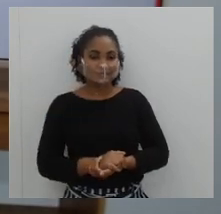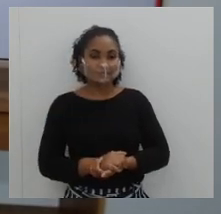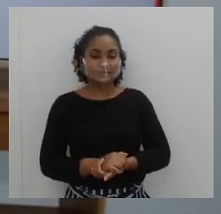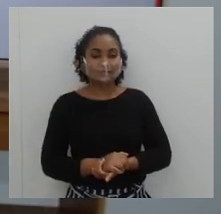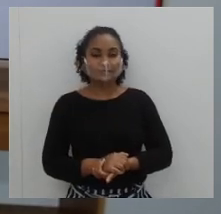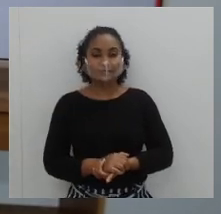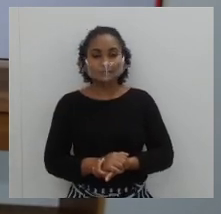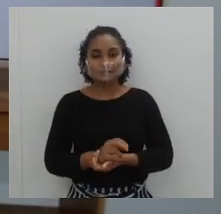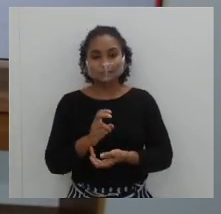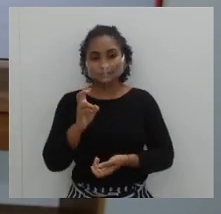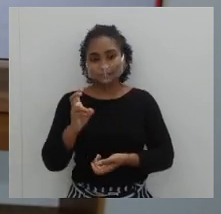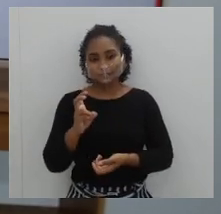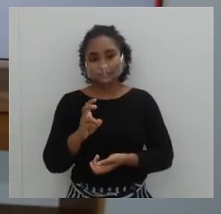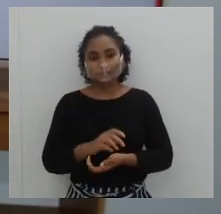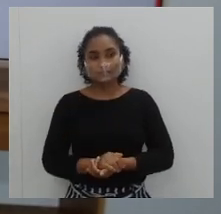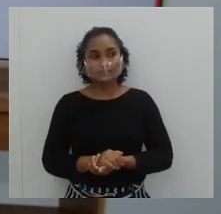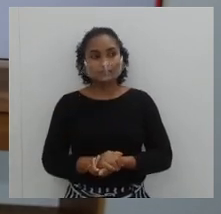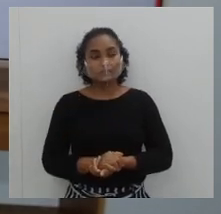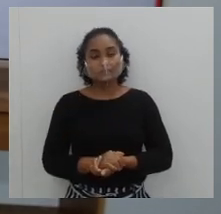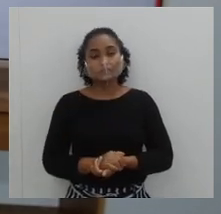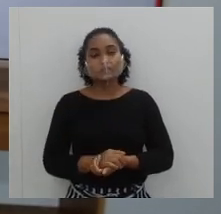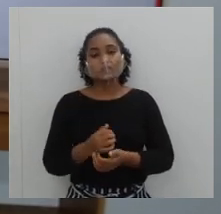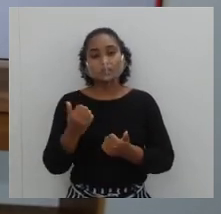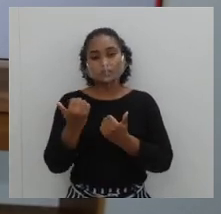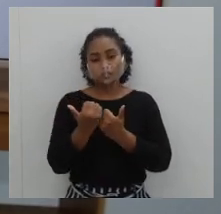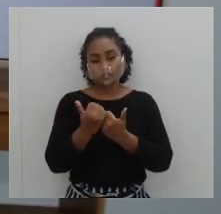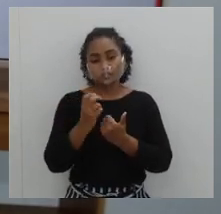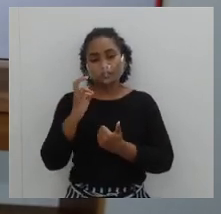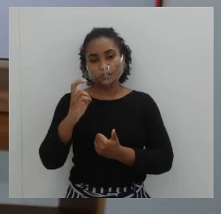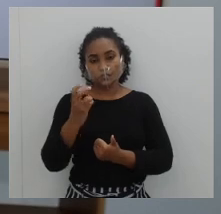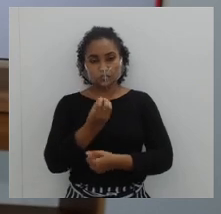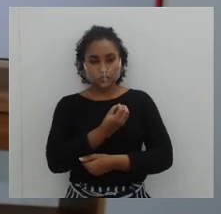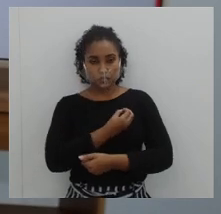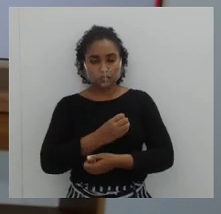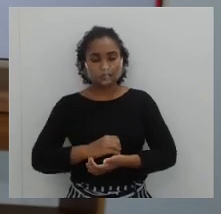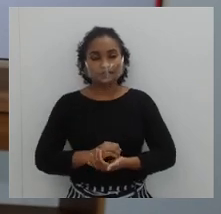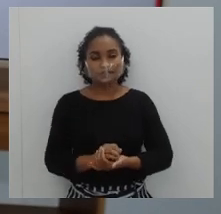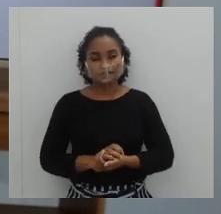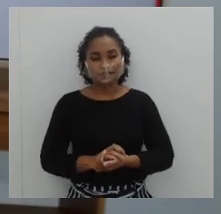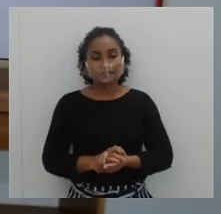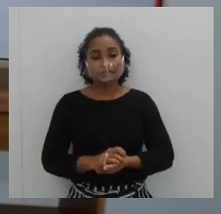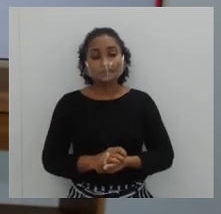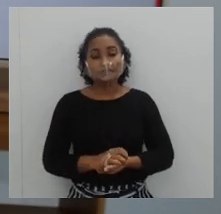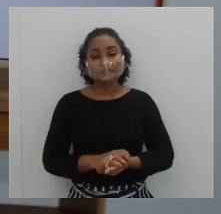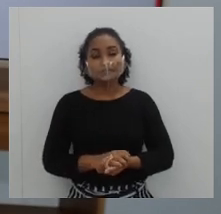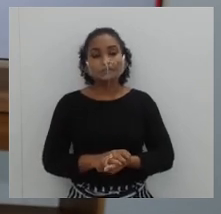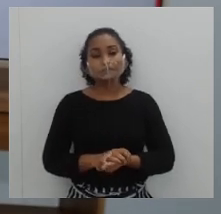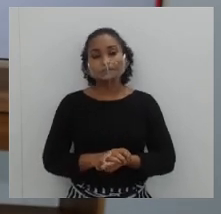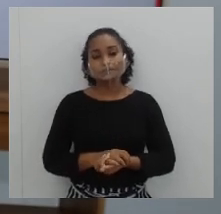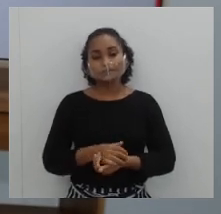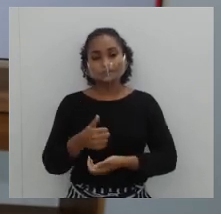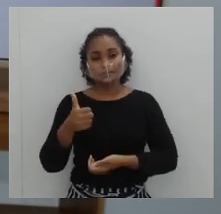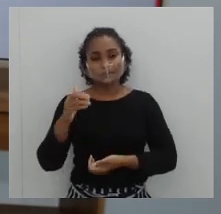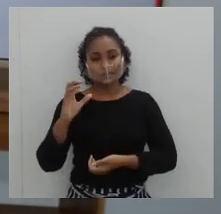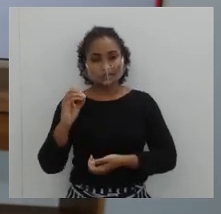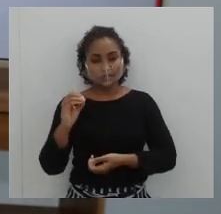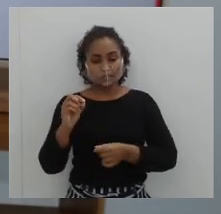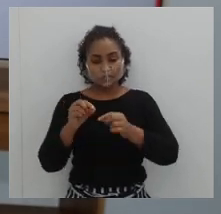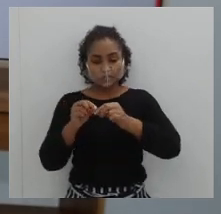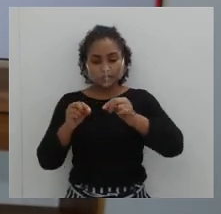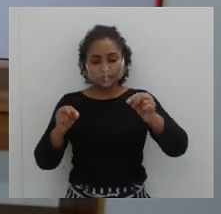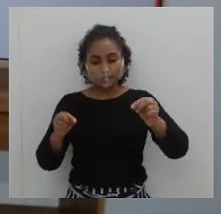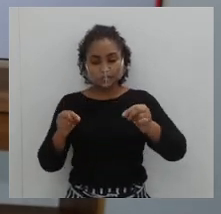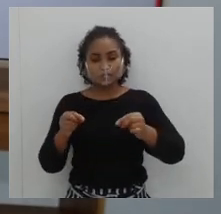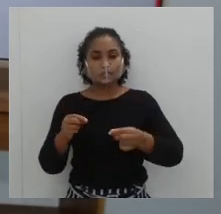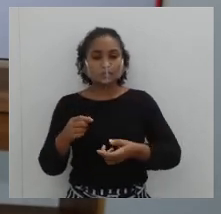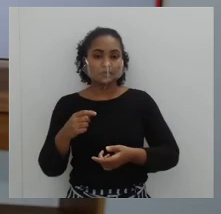5. Então, eu substituo aqui por 5. O número de arestas é 10. Menos